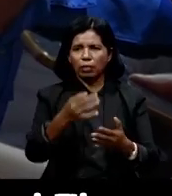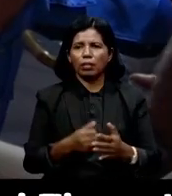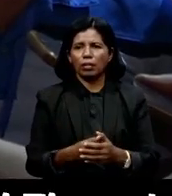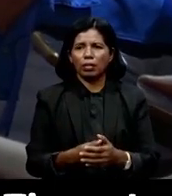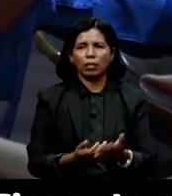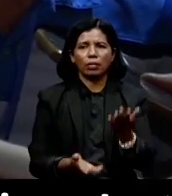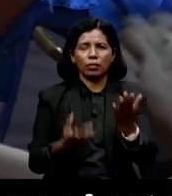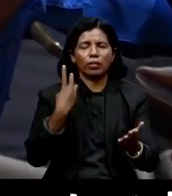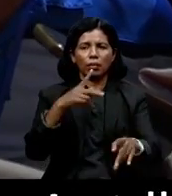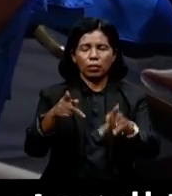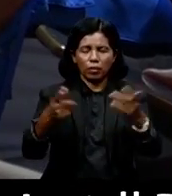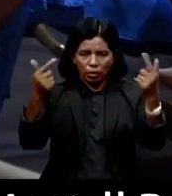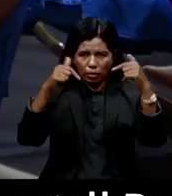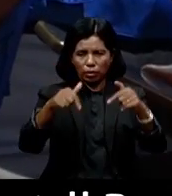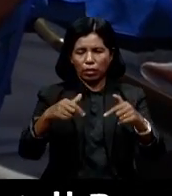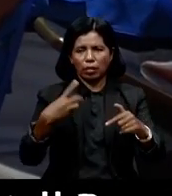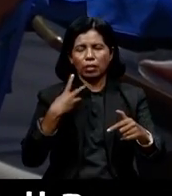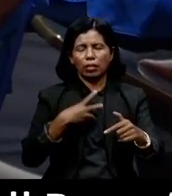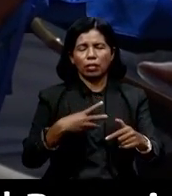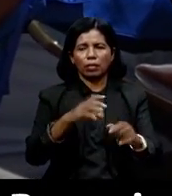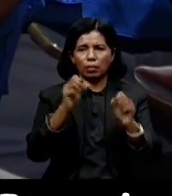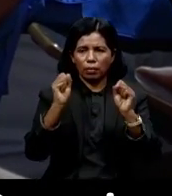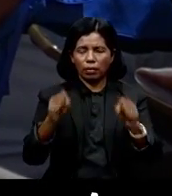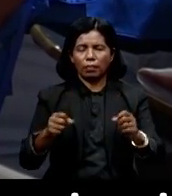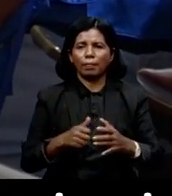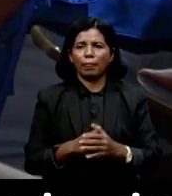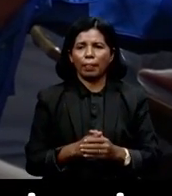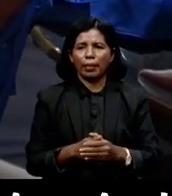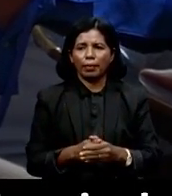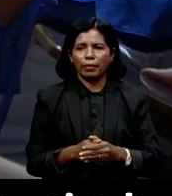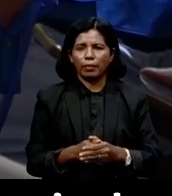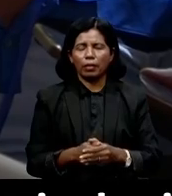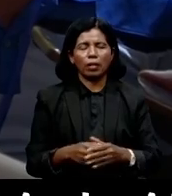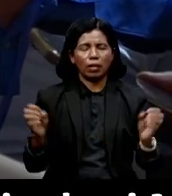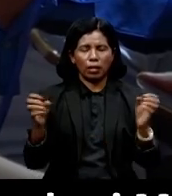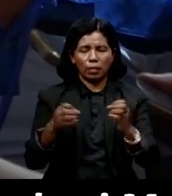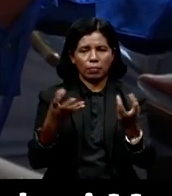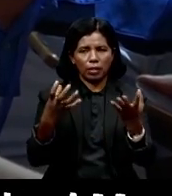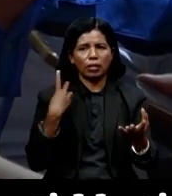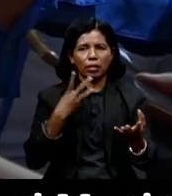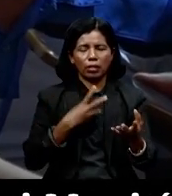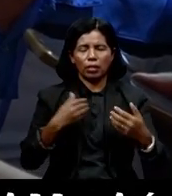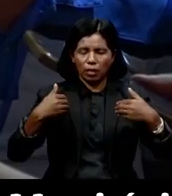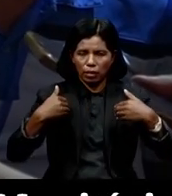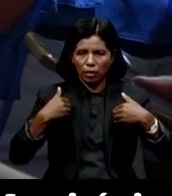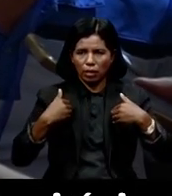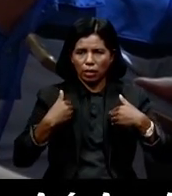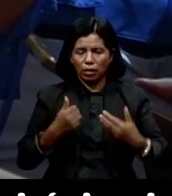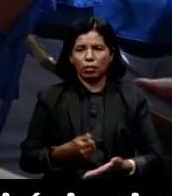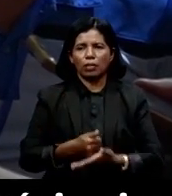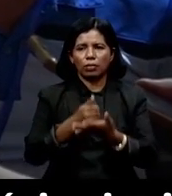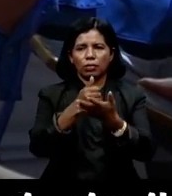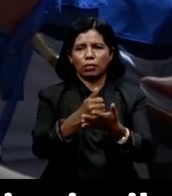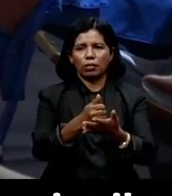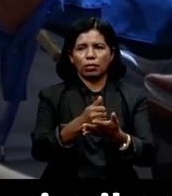depende itu ni yang masih tumai se itu antisipa kena se kono la suficiente itu yang alternatif seru pa usis